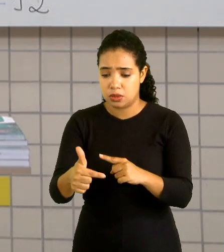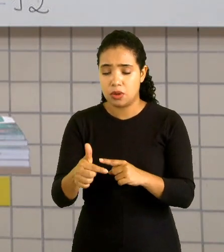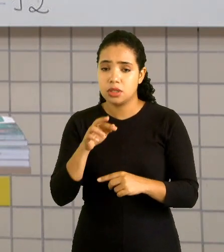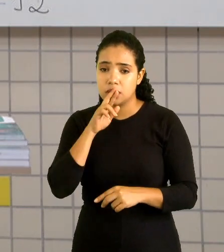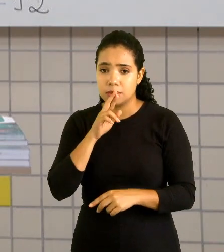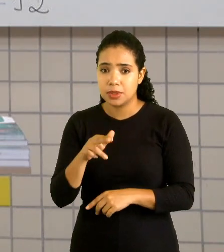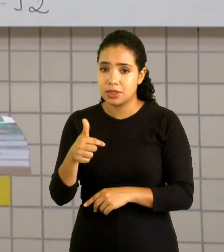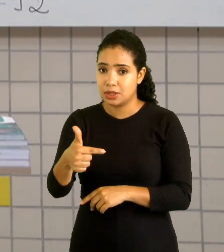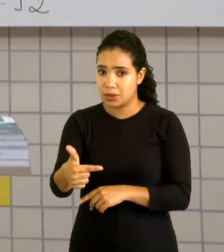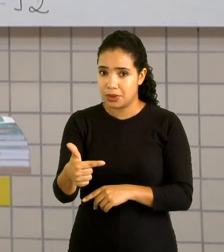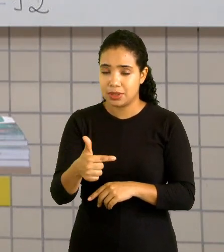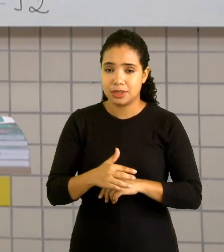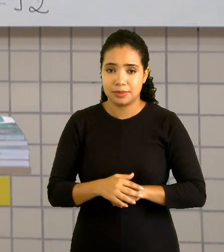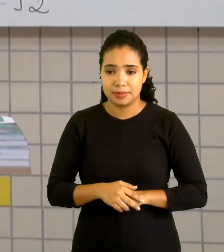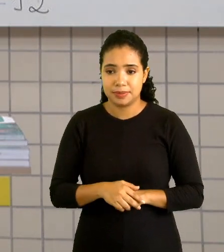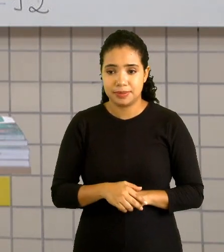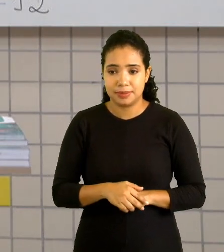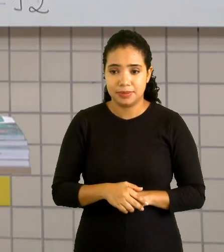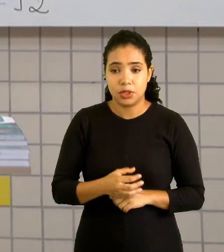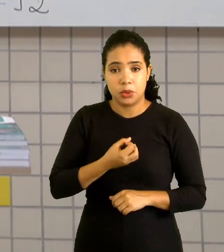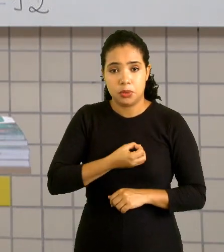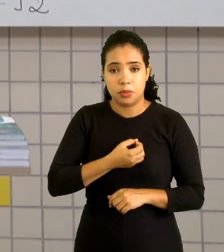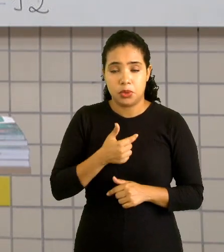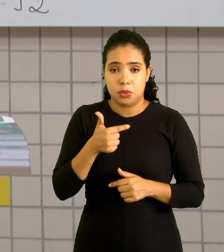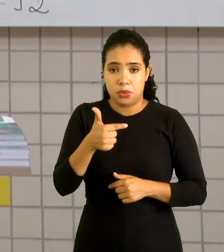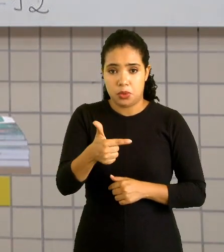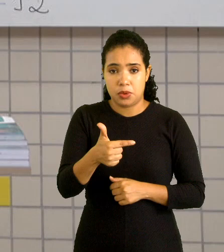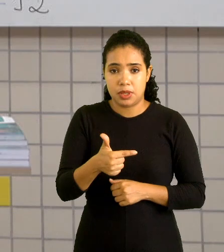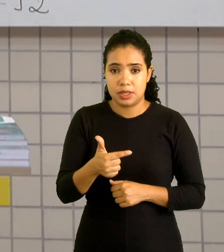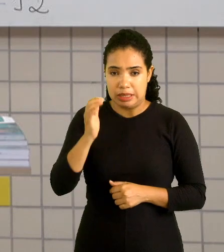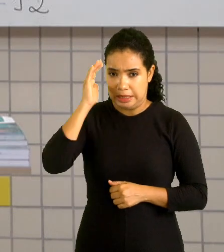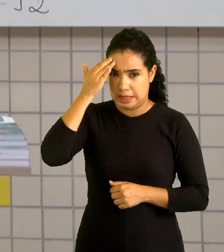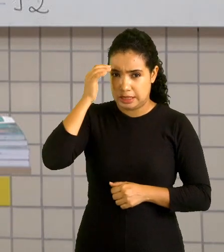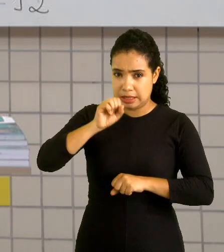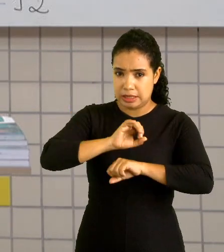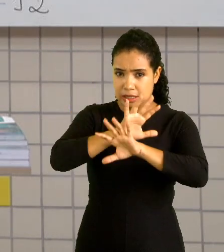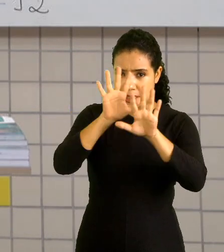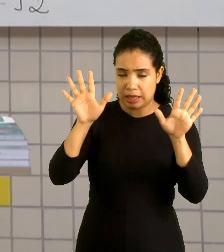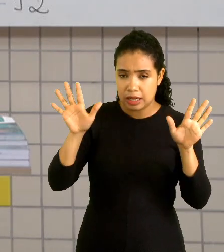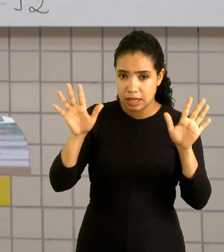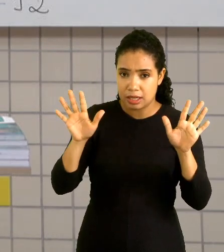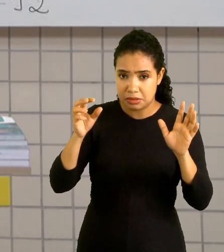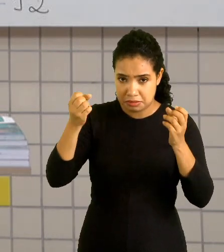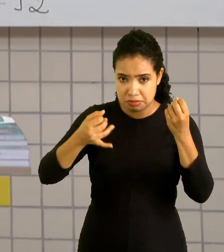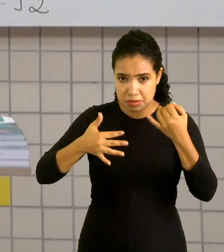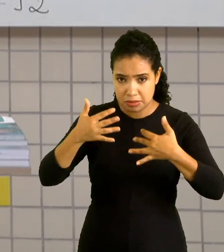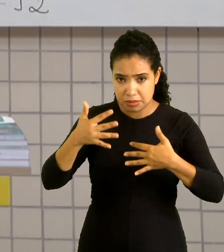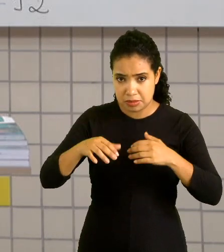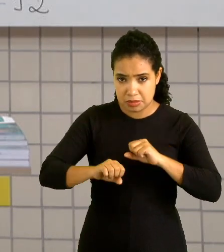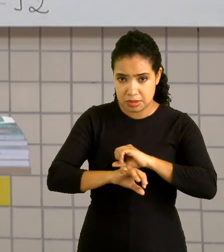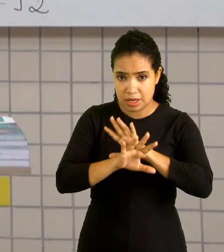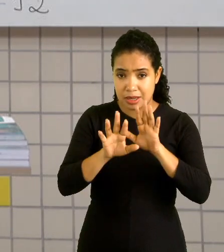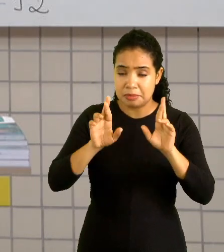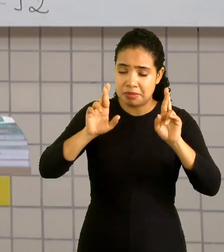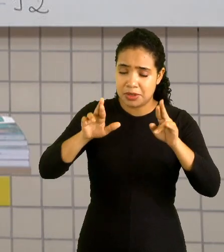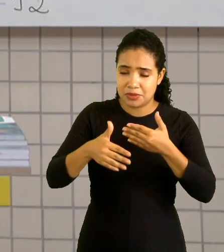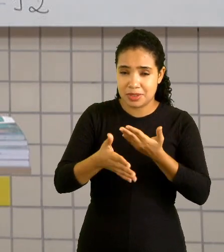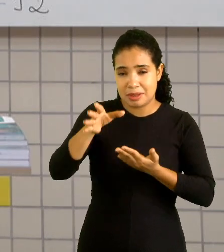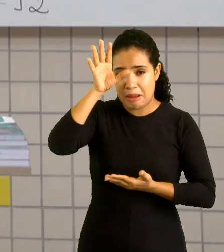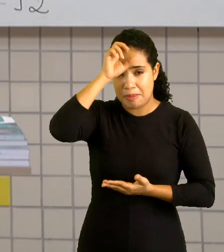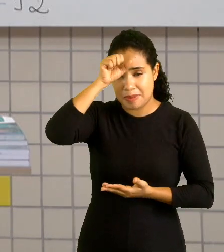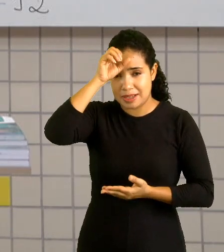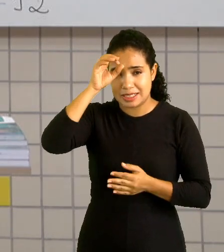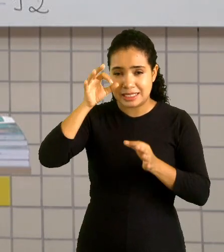aqui número 2. Deu para entender? Ficou bem explicadinho? Espero que vocês tenham